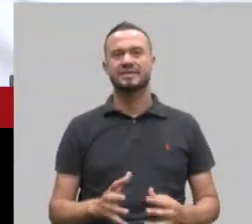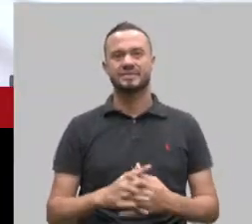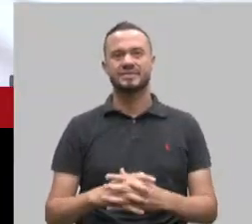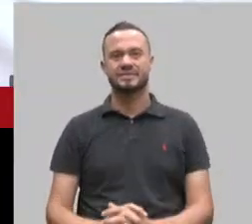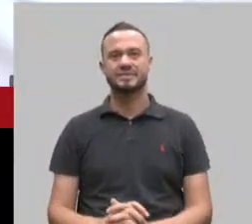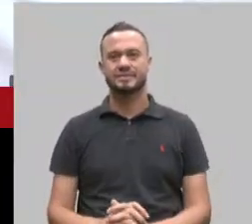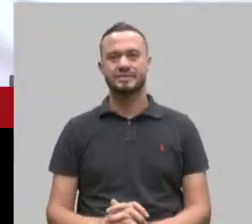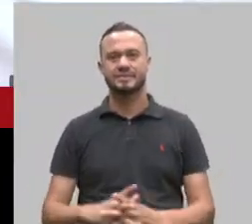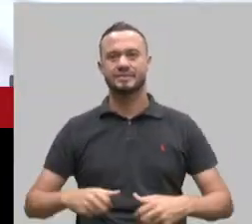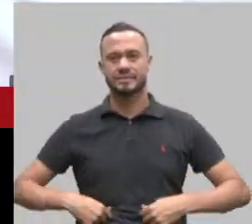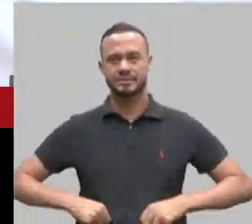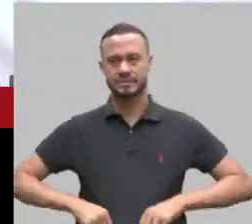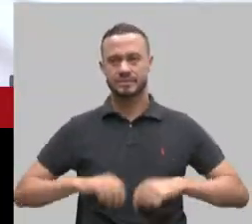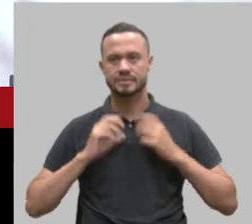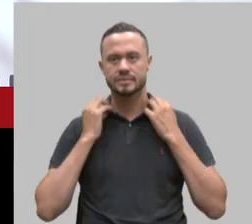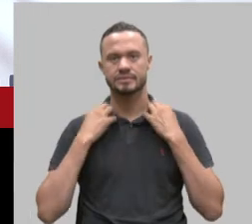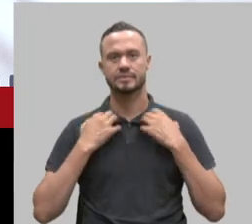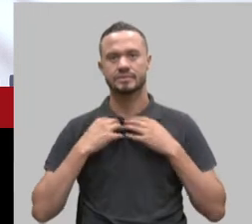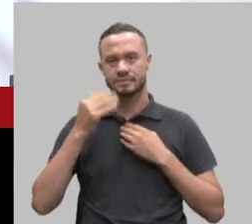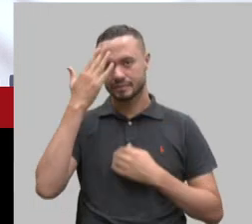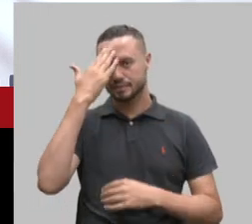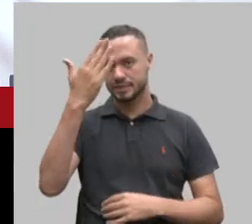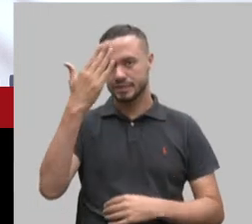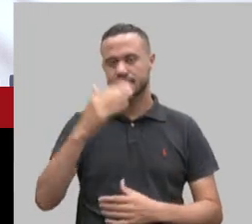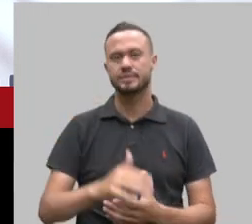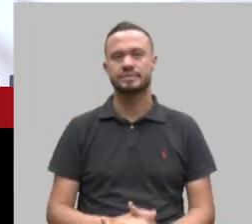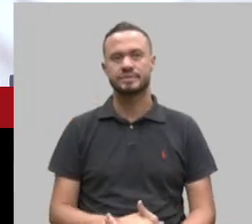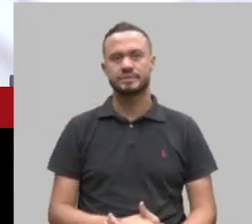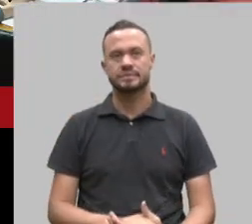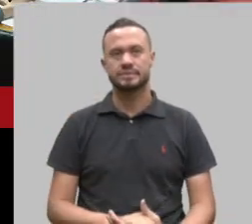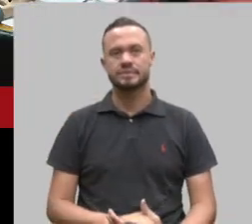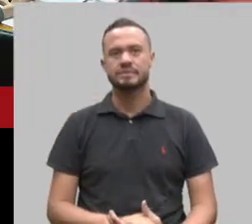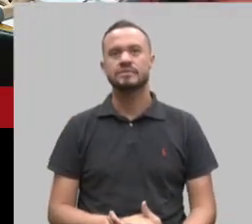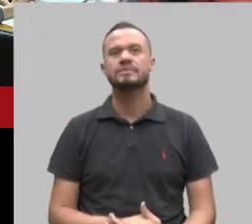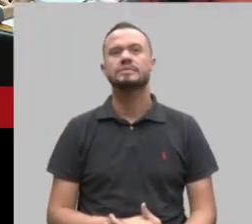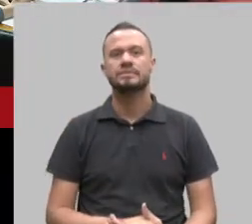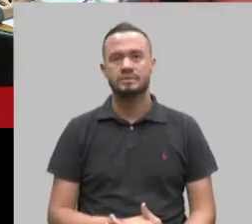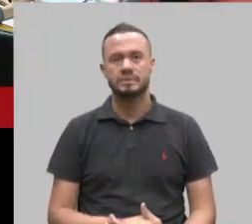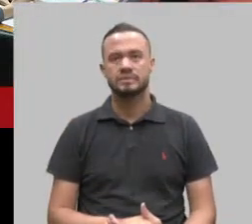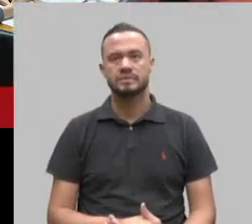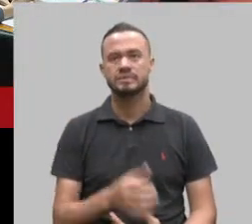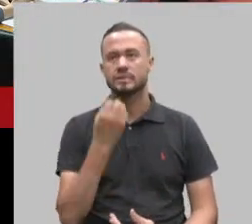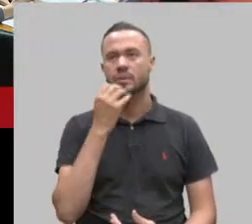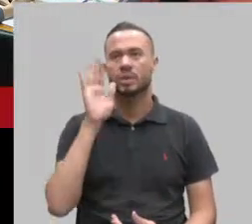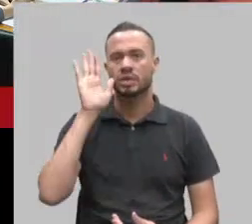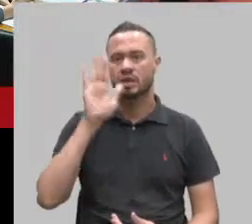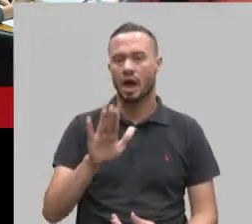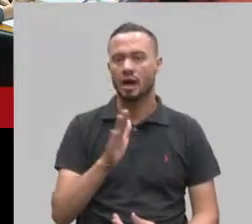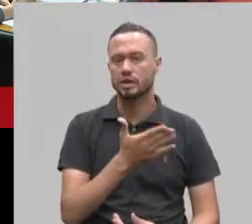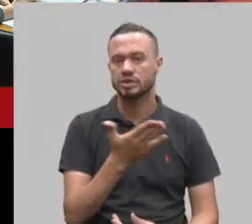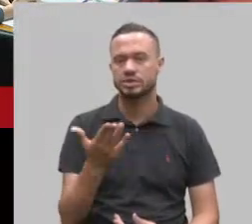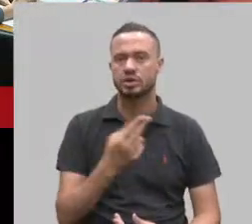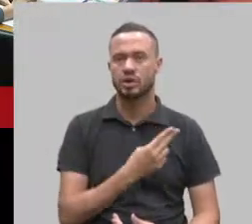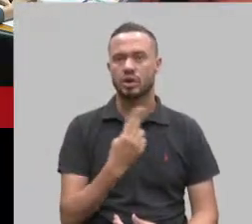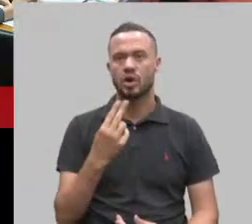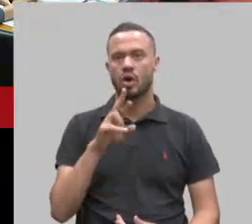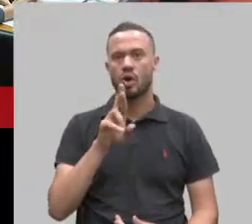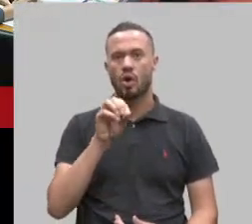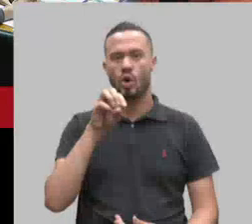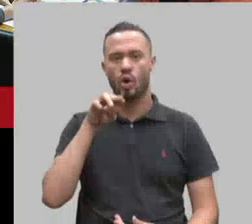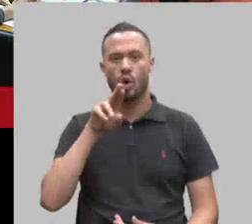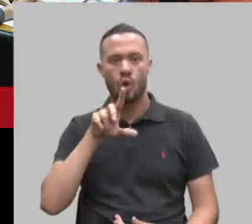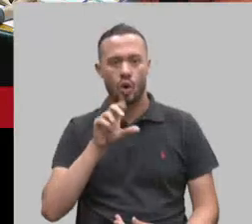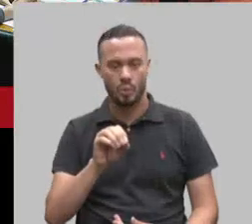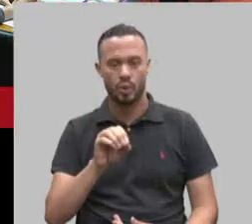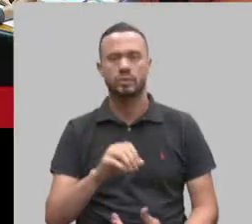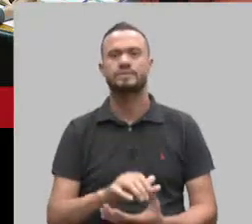isso Obrigada Gisele pode falar rulo boa tarde a todos eu sou Rômulo de Nova Era Eu